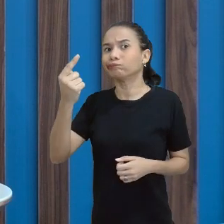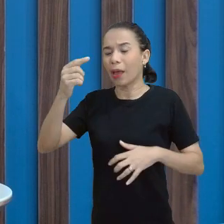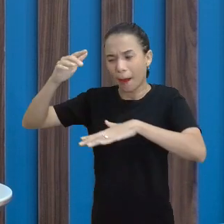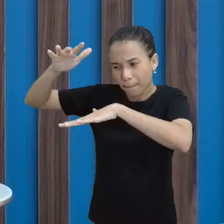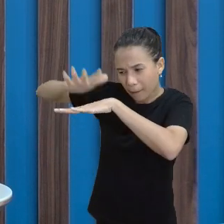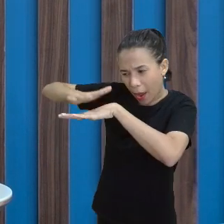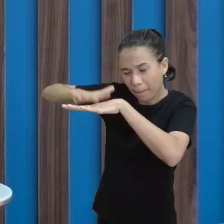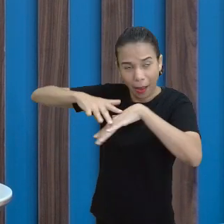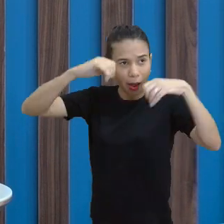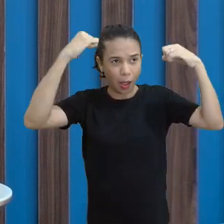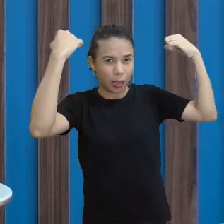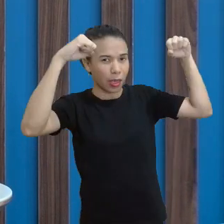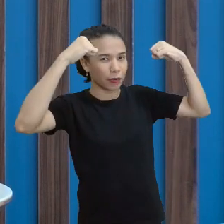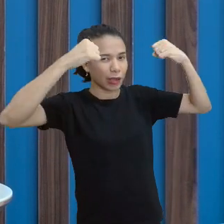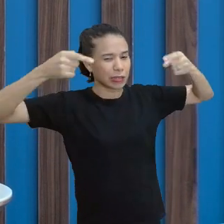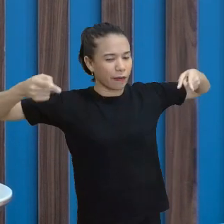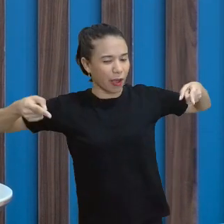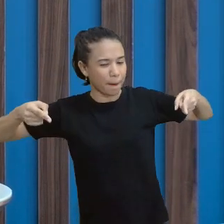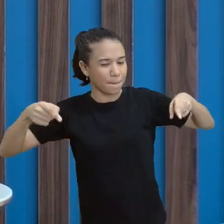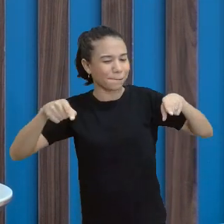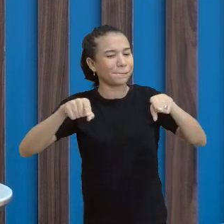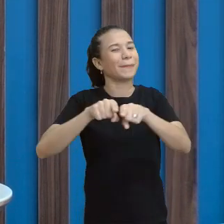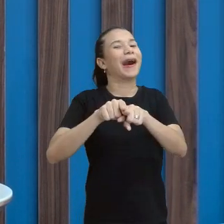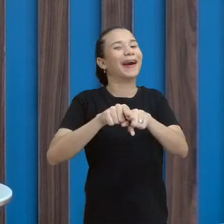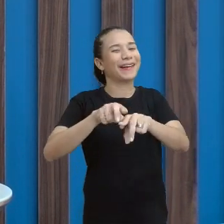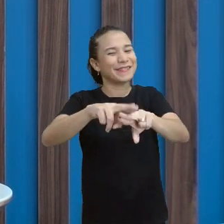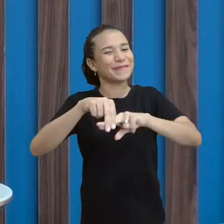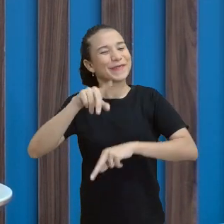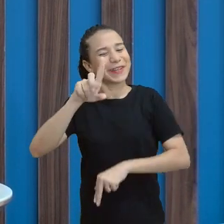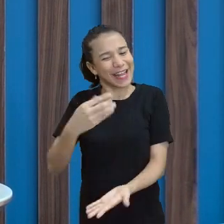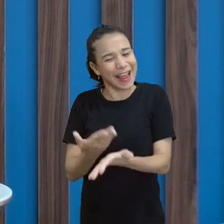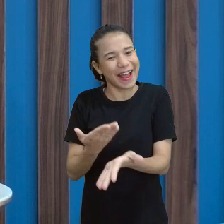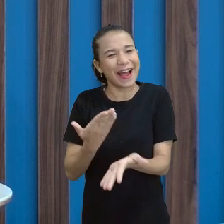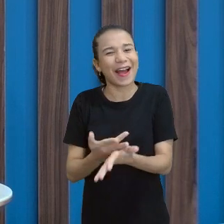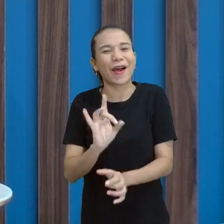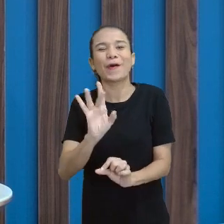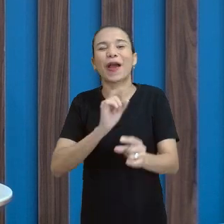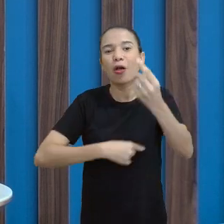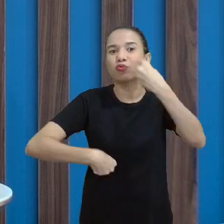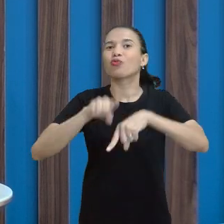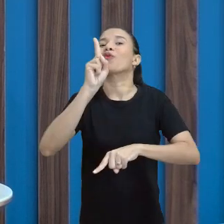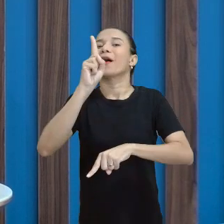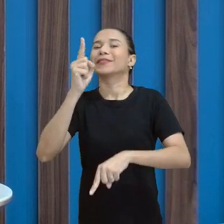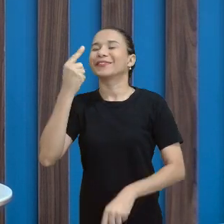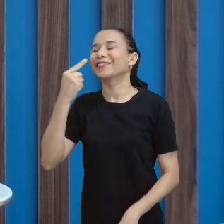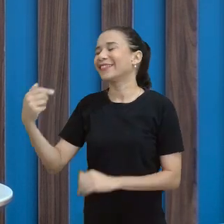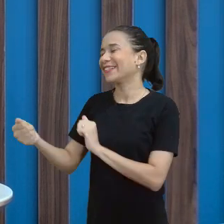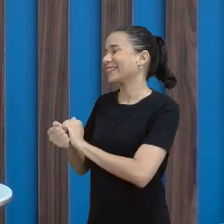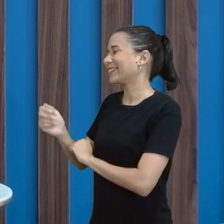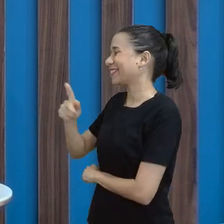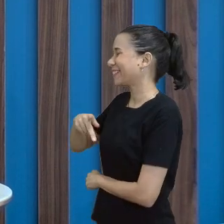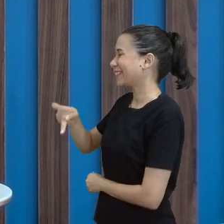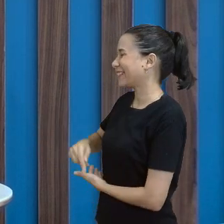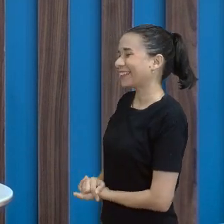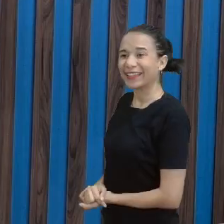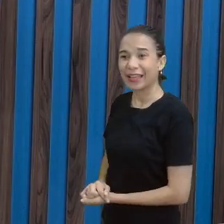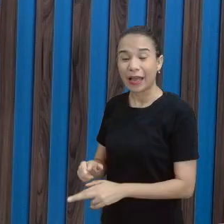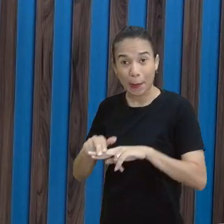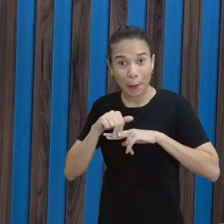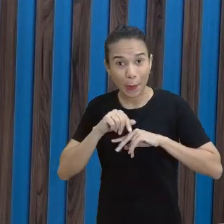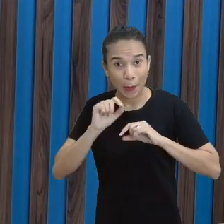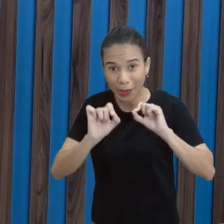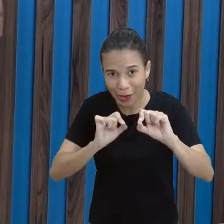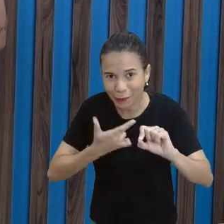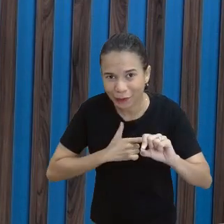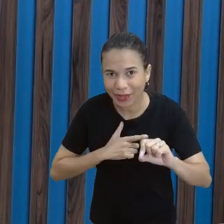matemática e a educação física, ó, coladinho, por isso que essa aula é só sucesso. É contigo, Helena. E o que não